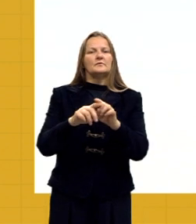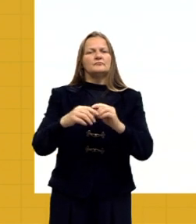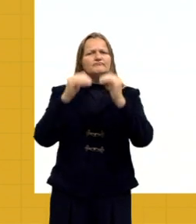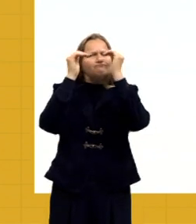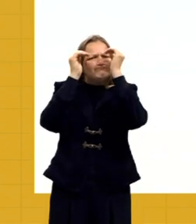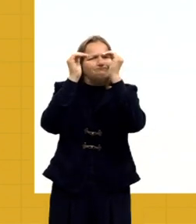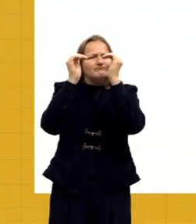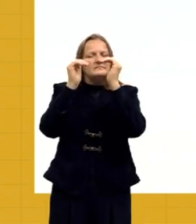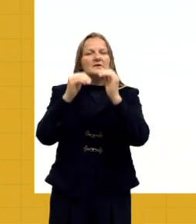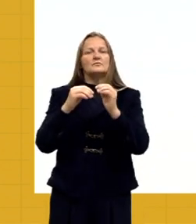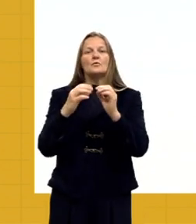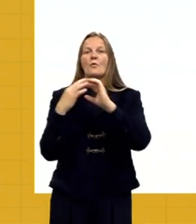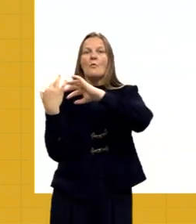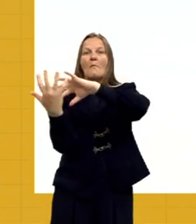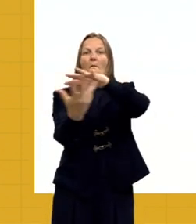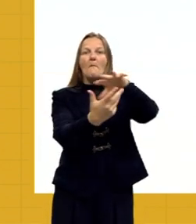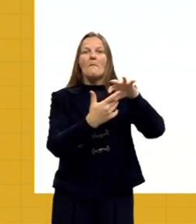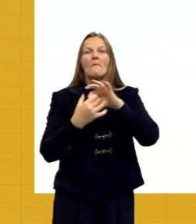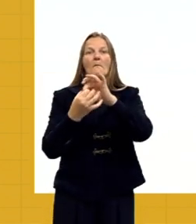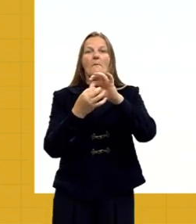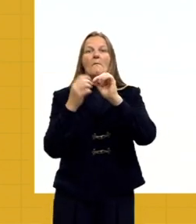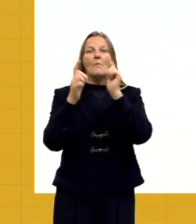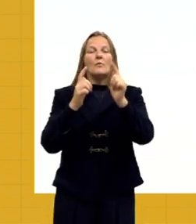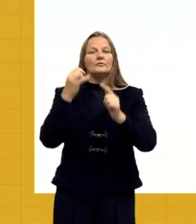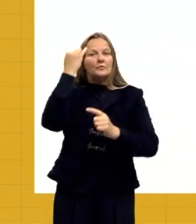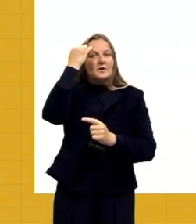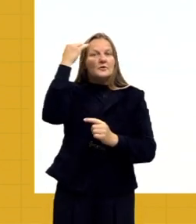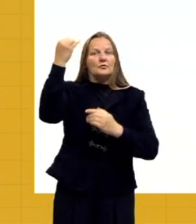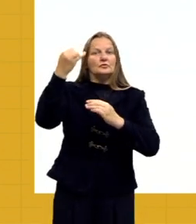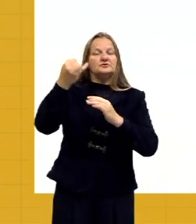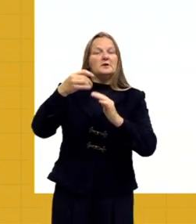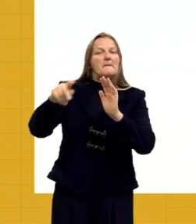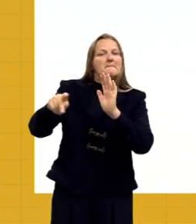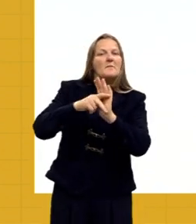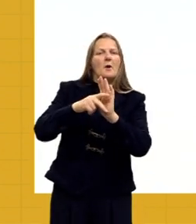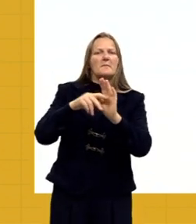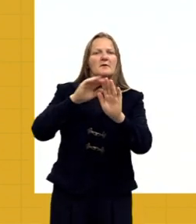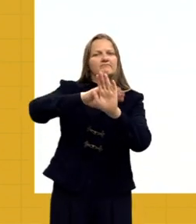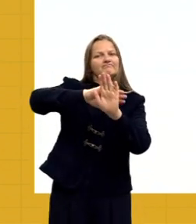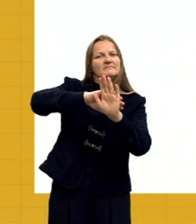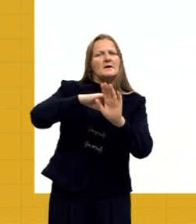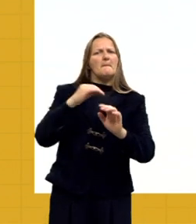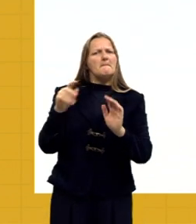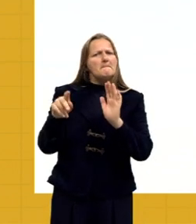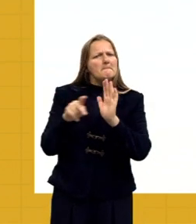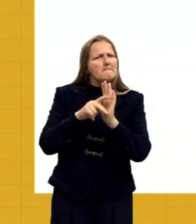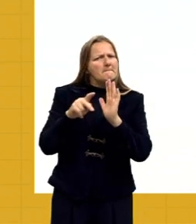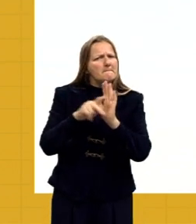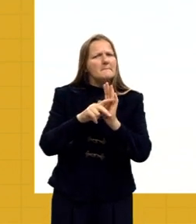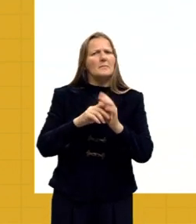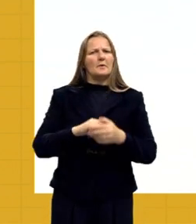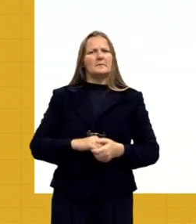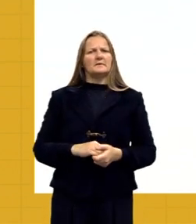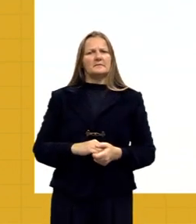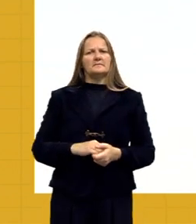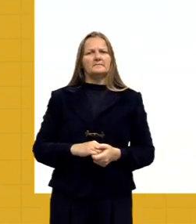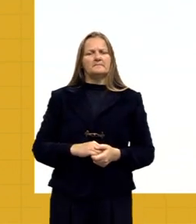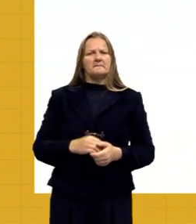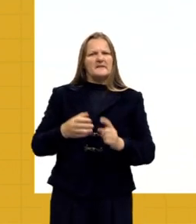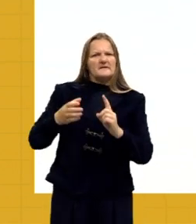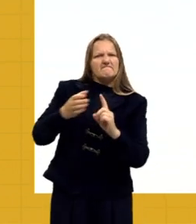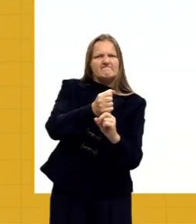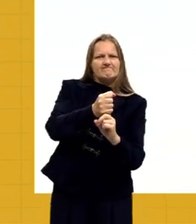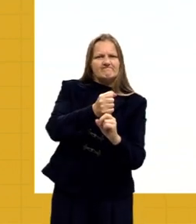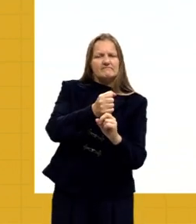sendo né vão conseguindo A ideologia dominante tá gurizada até trago aqui ó uma imagem não é uma